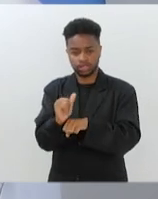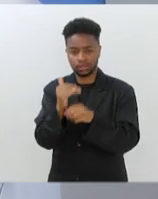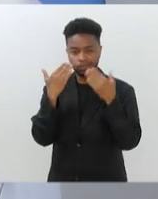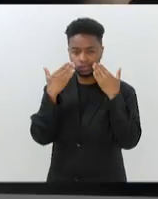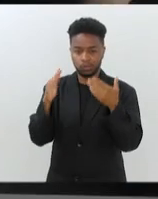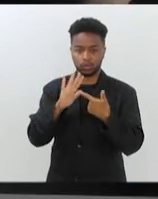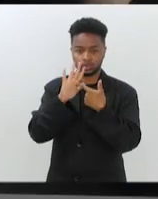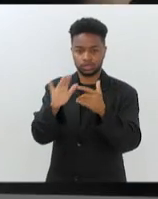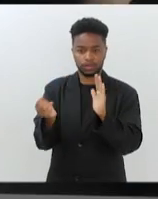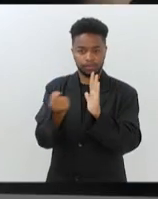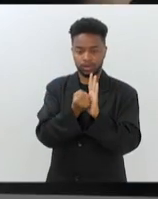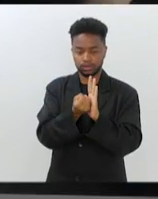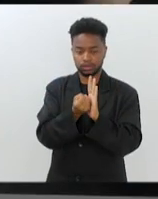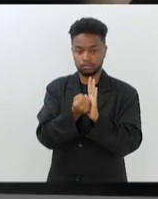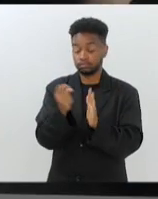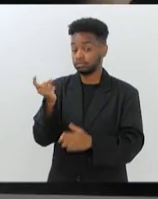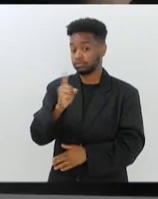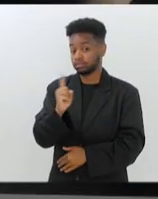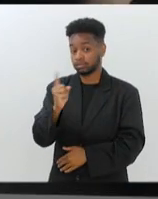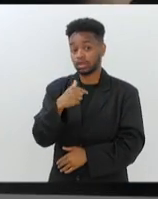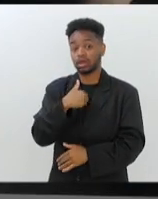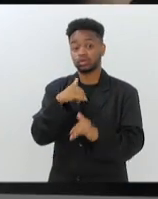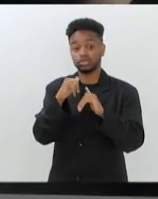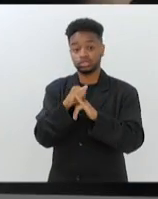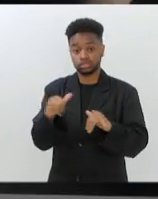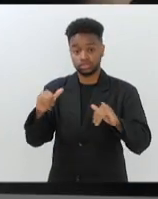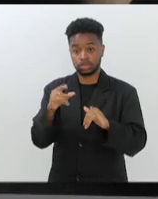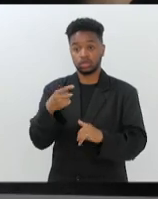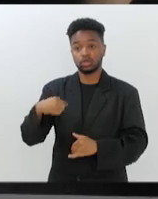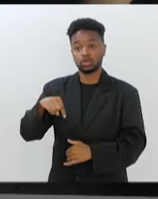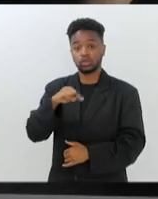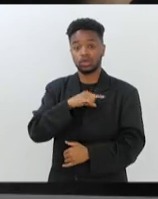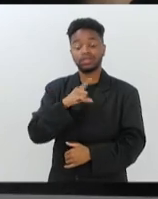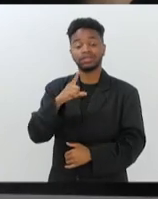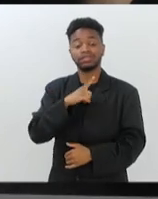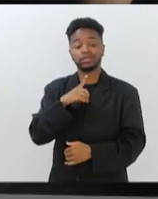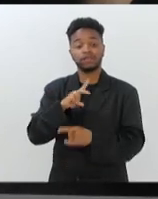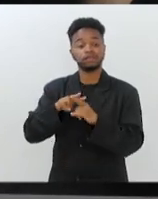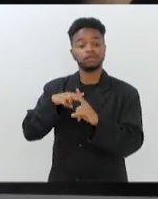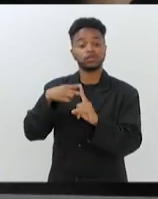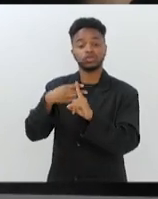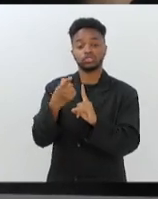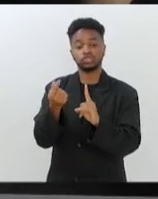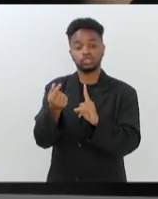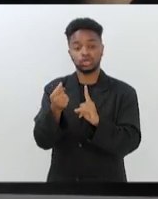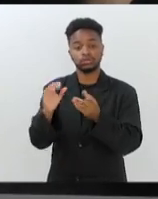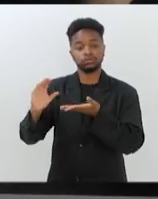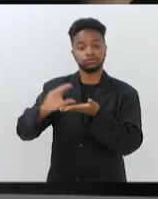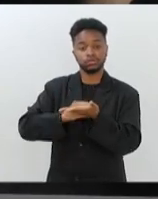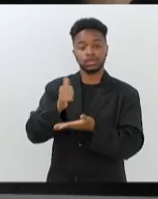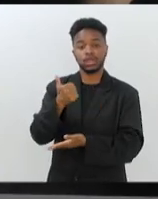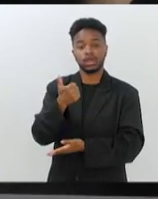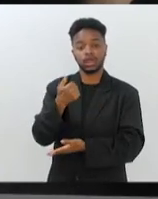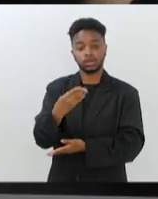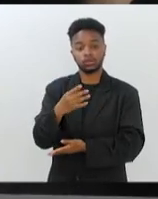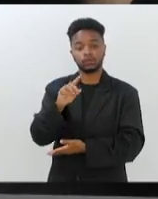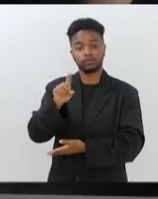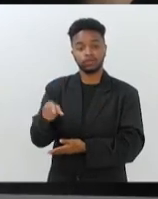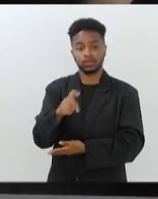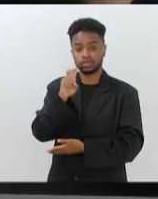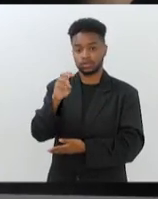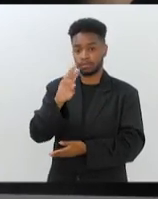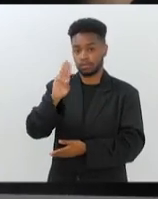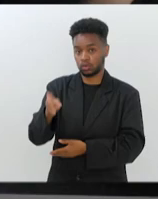a sua marca Não eu disse que a gente teve em bonificação 145 milhões no